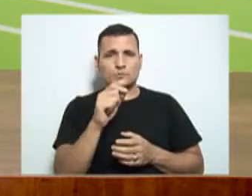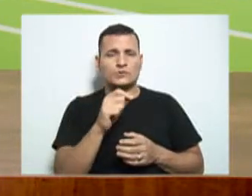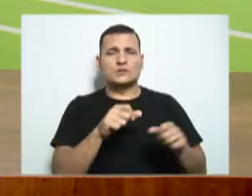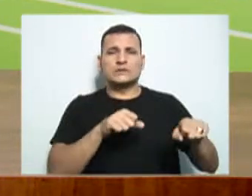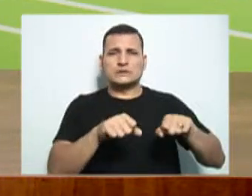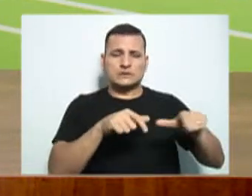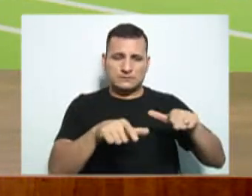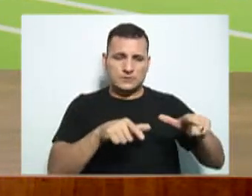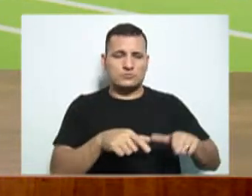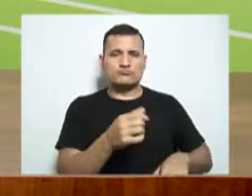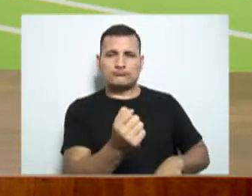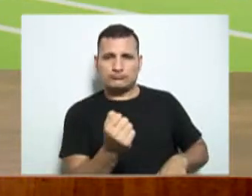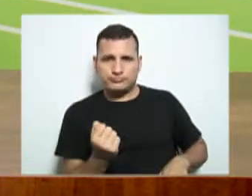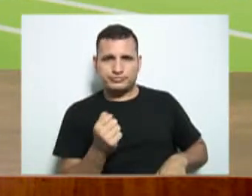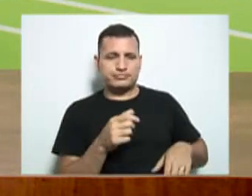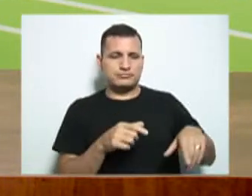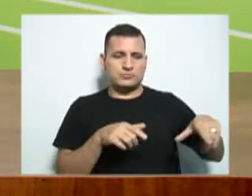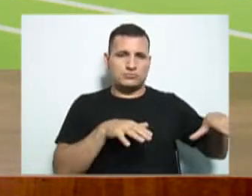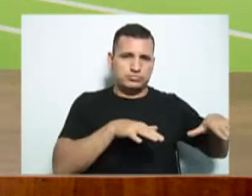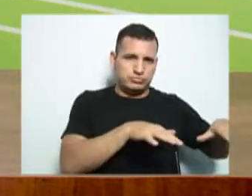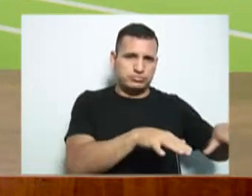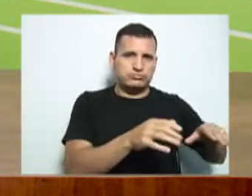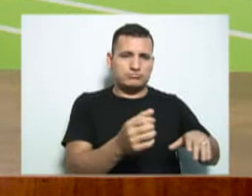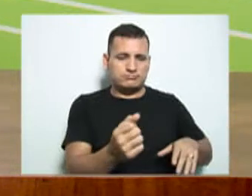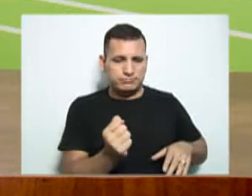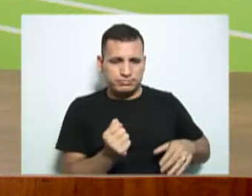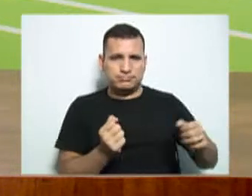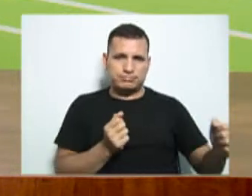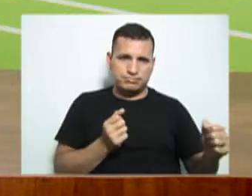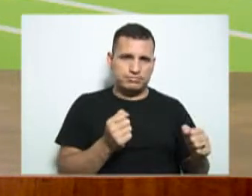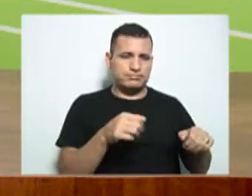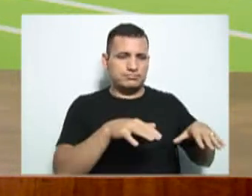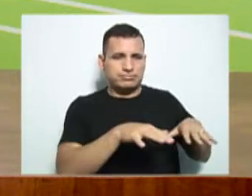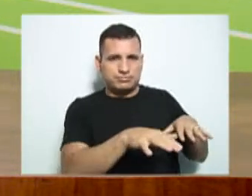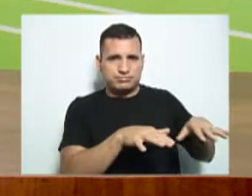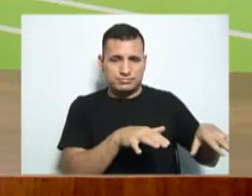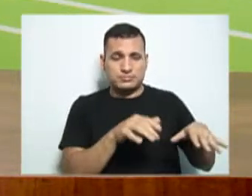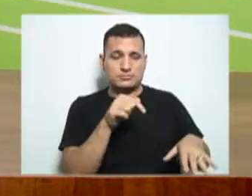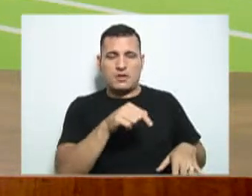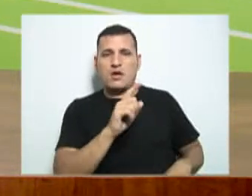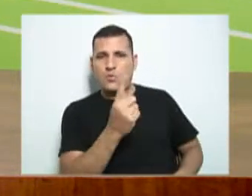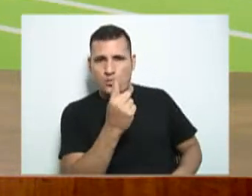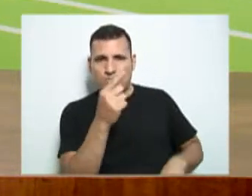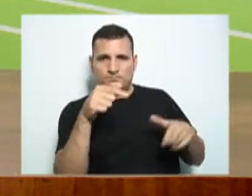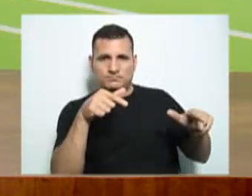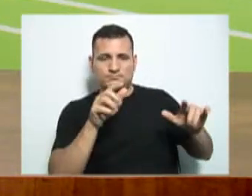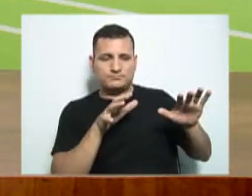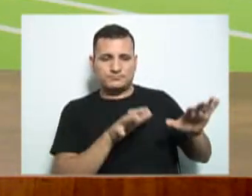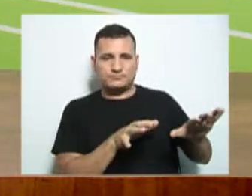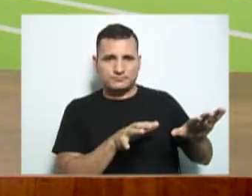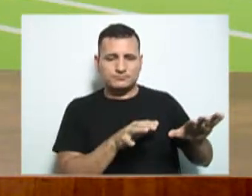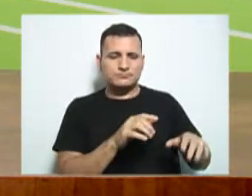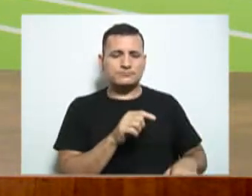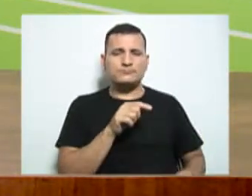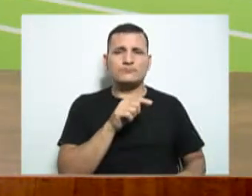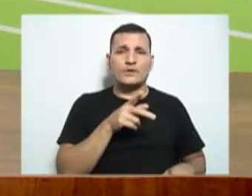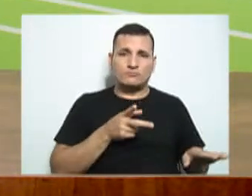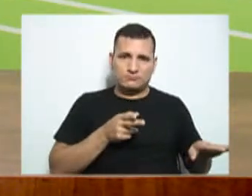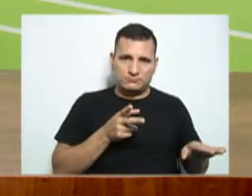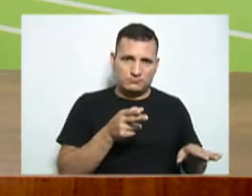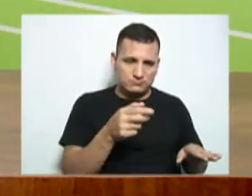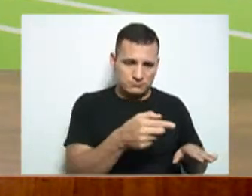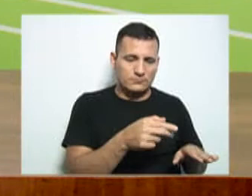manuseando essa máquina, ok? Então, vamos lá. Esse é uma atividade. Posterior a essa questão do